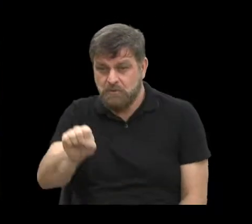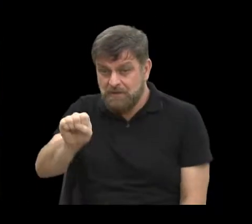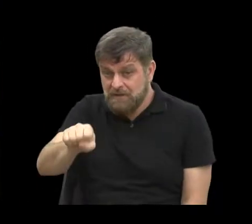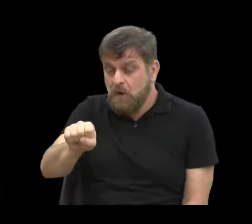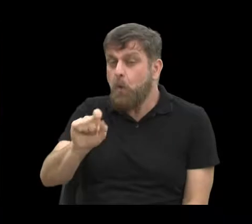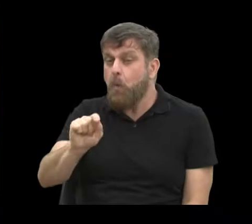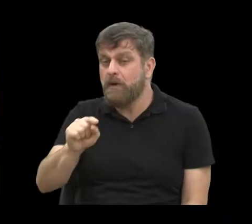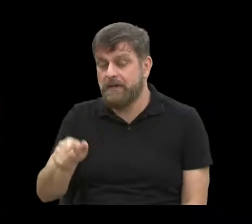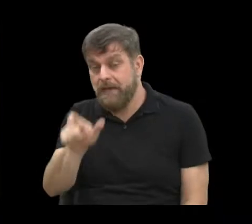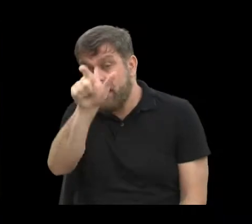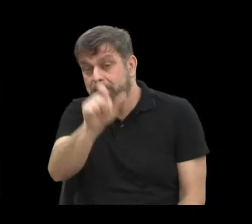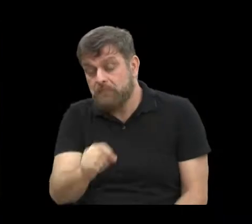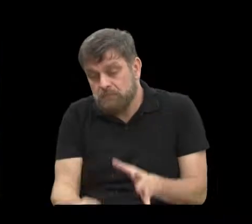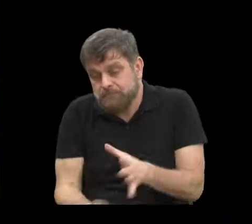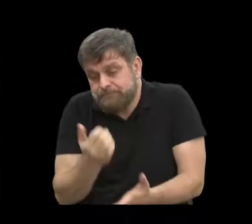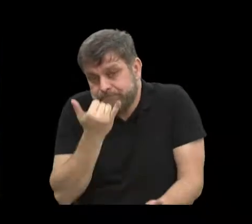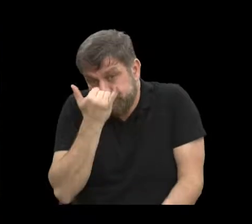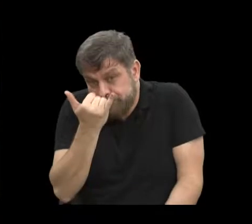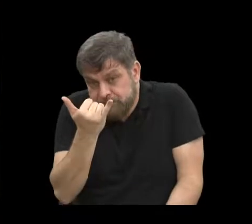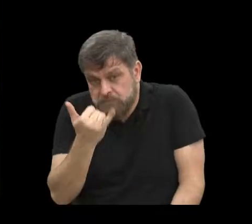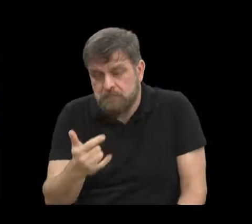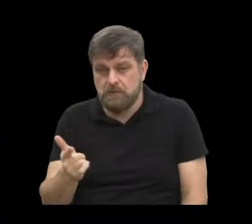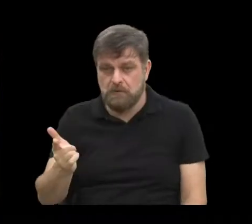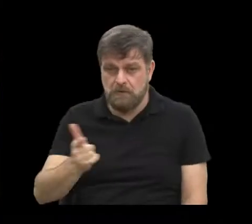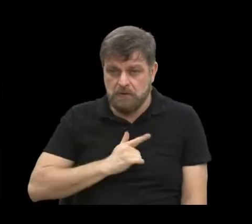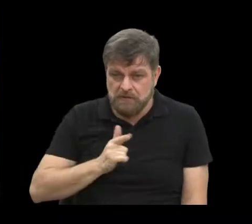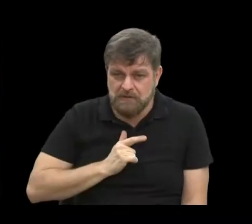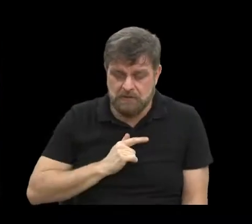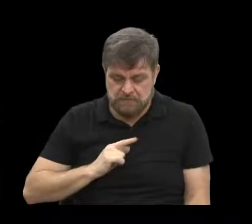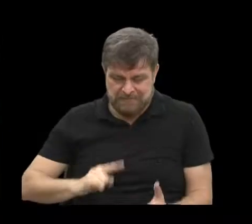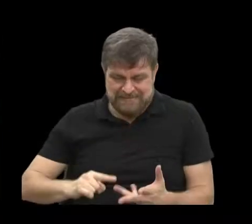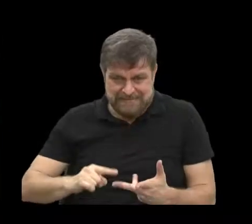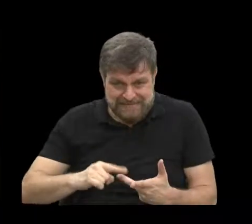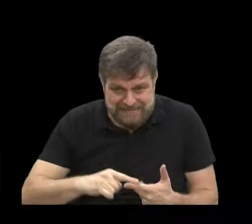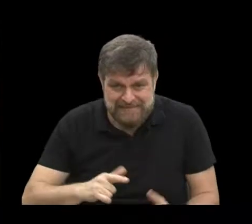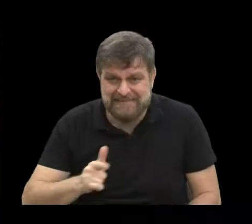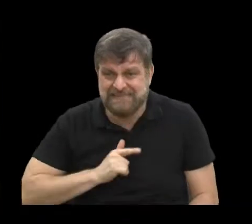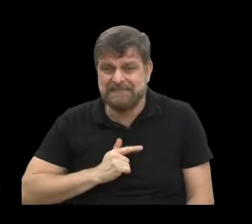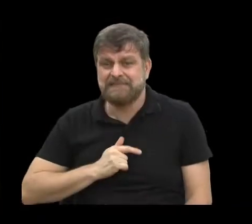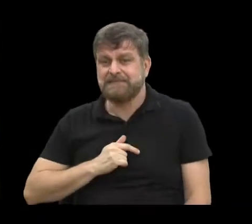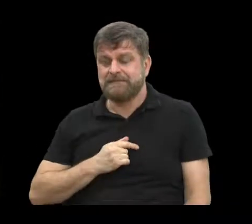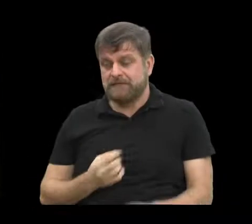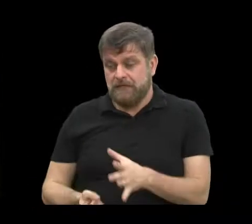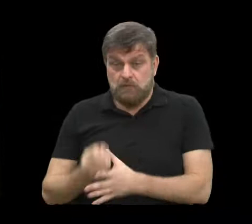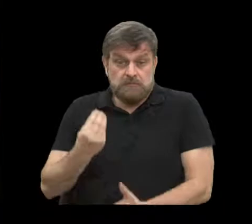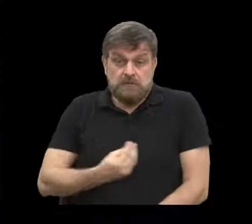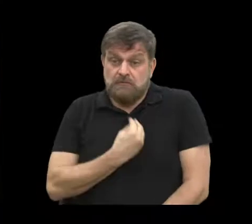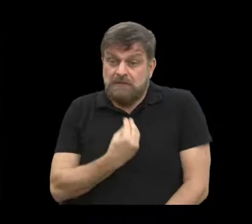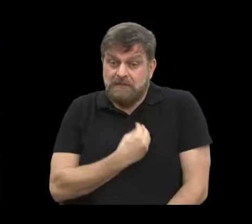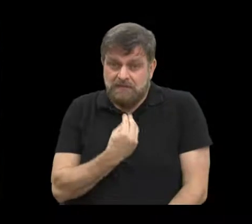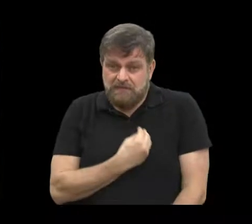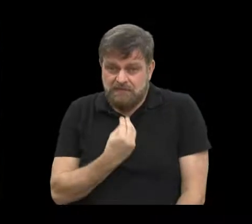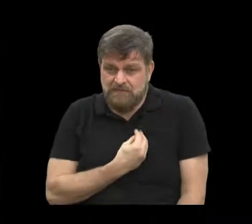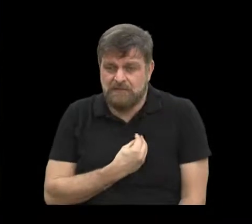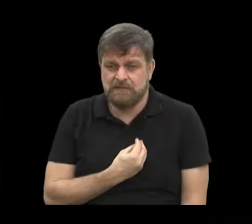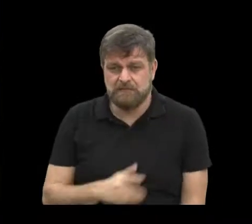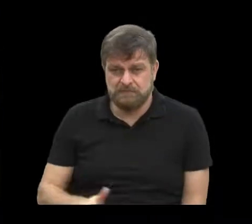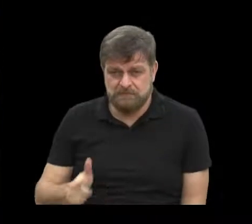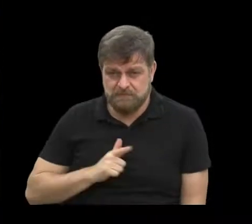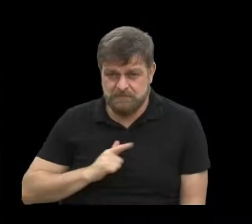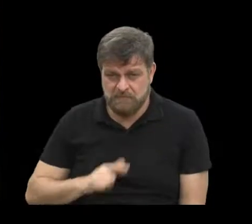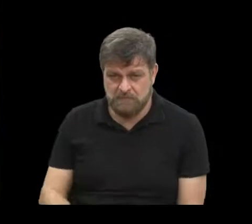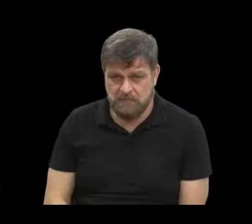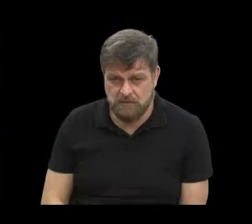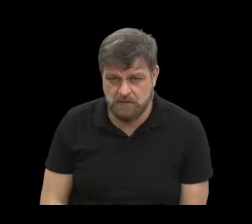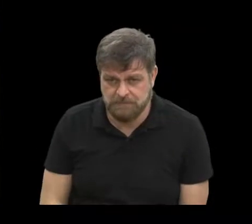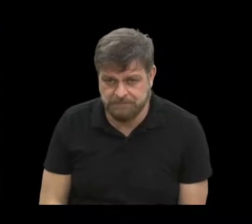uma consequência de um conjunto complexo de situações, das quais um número razoável